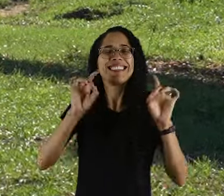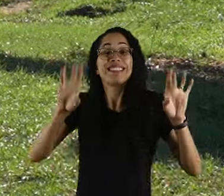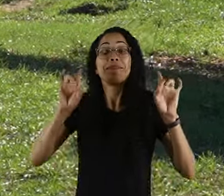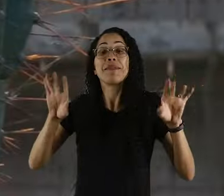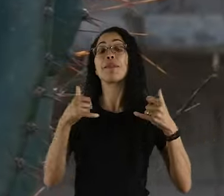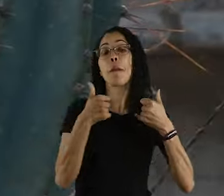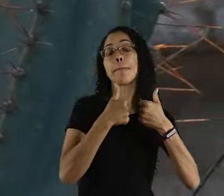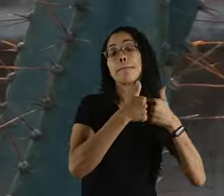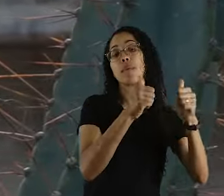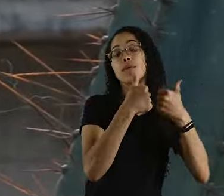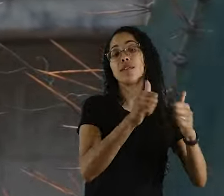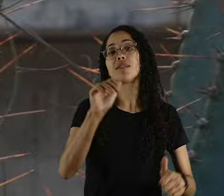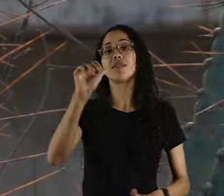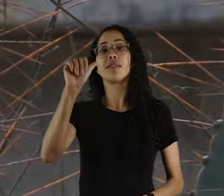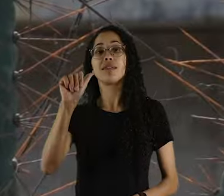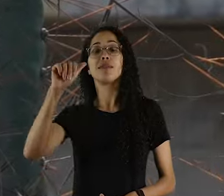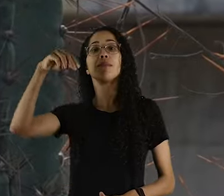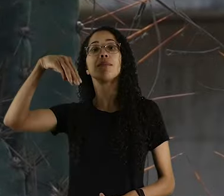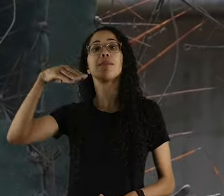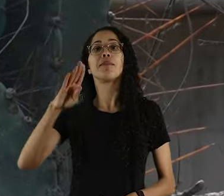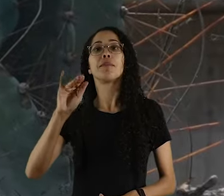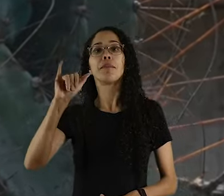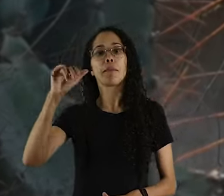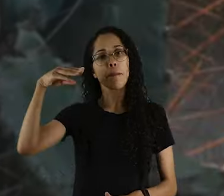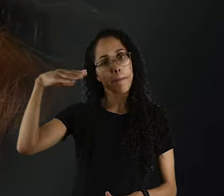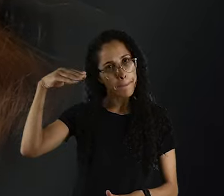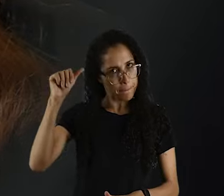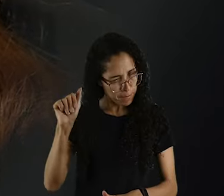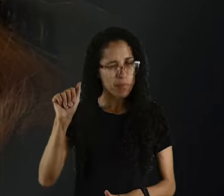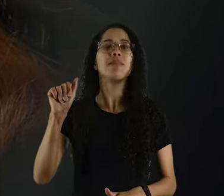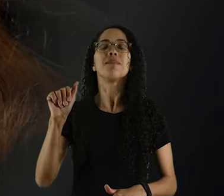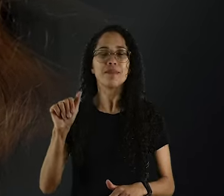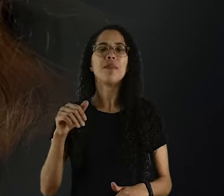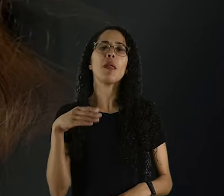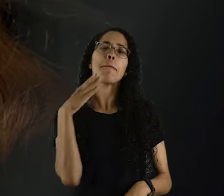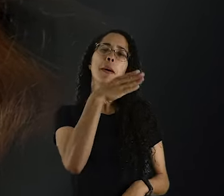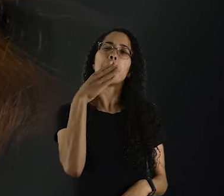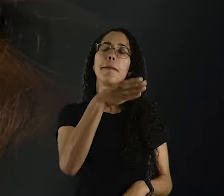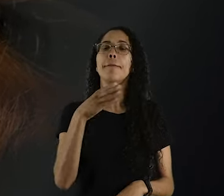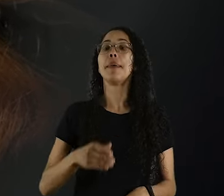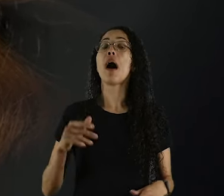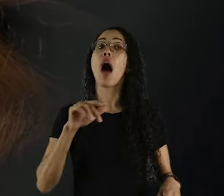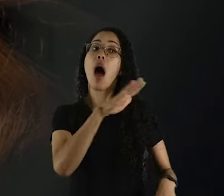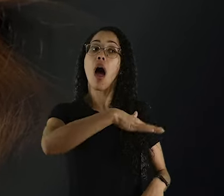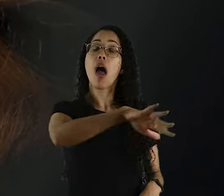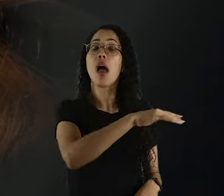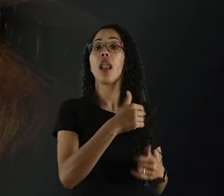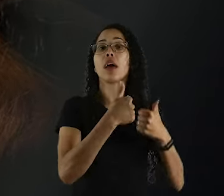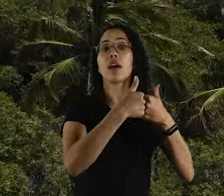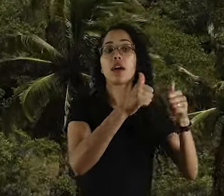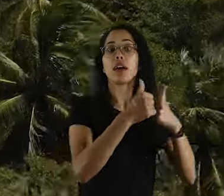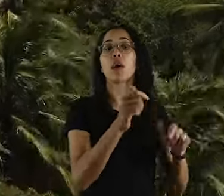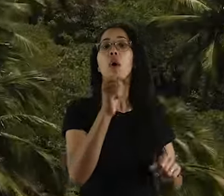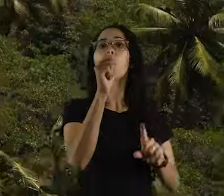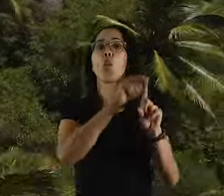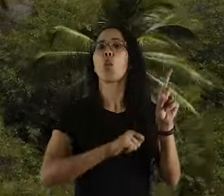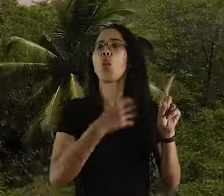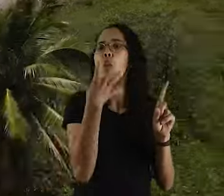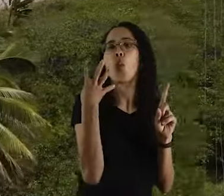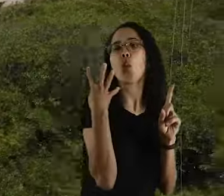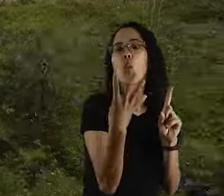da Ambima, que tá com pé nesse estradão. É isso aí, gente. A Ambima, durante 4 meses, está